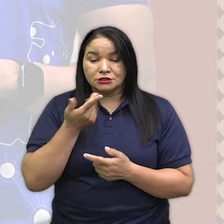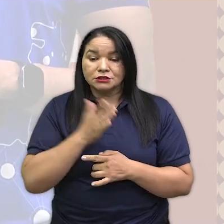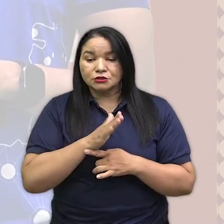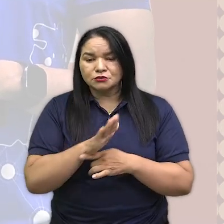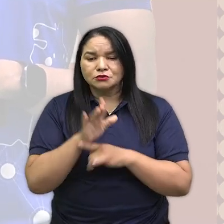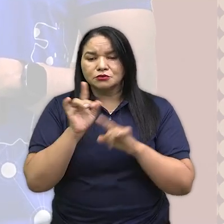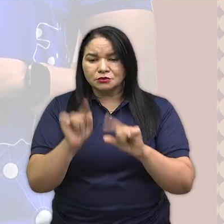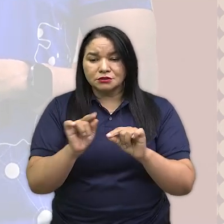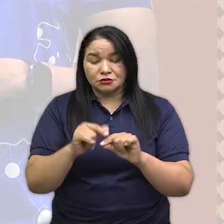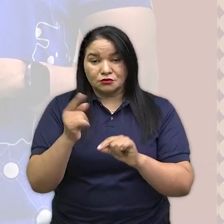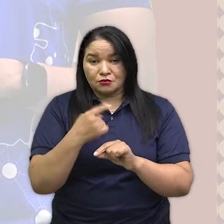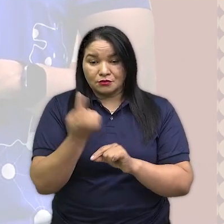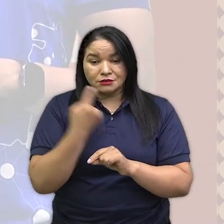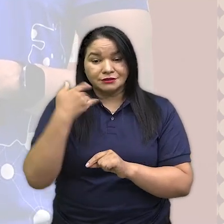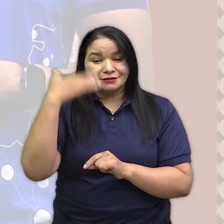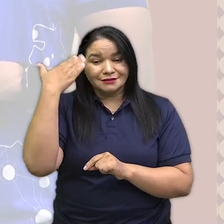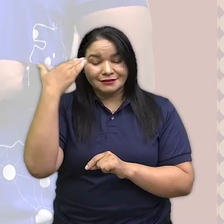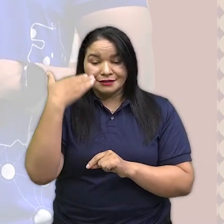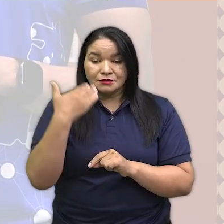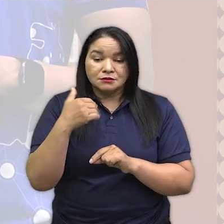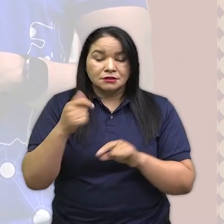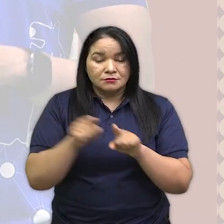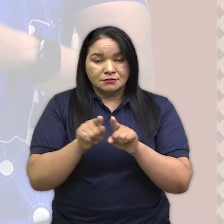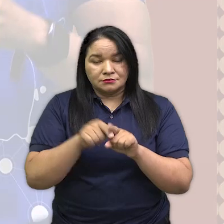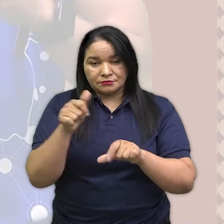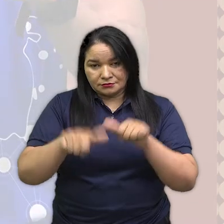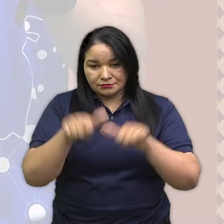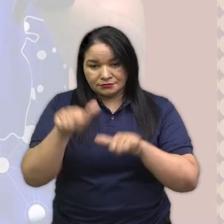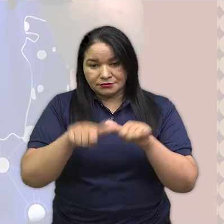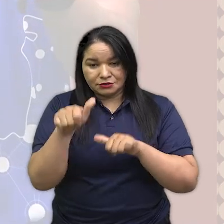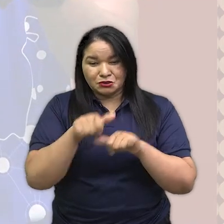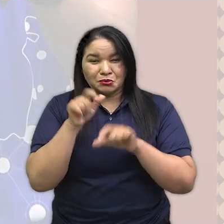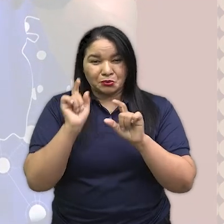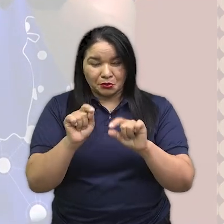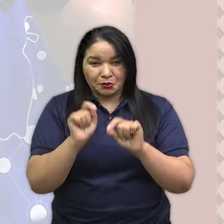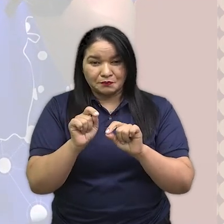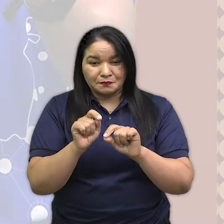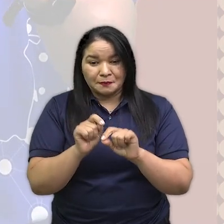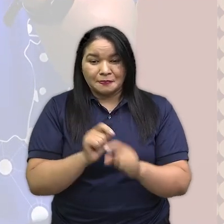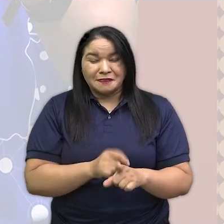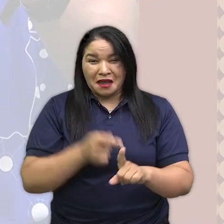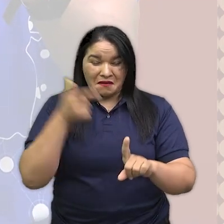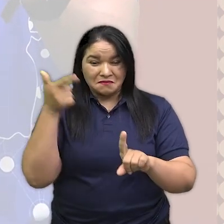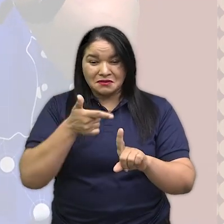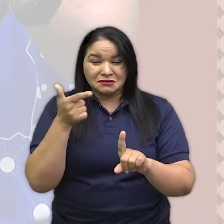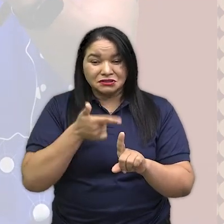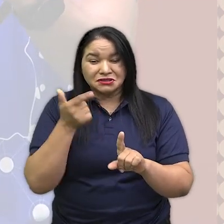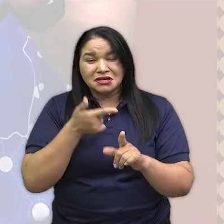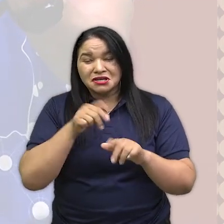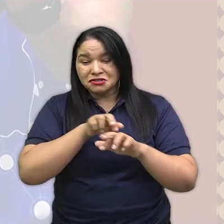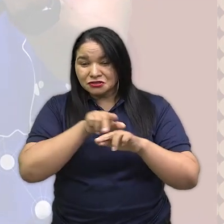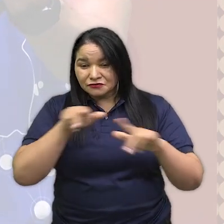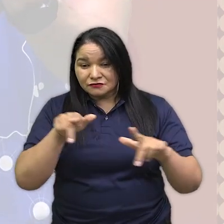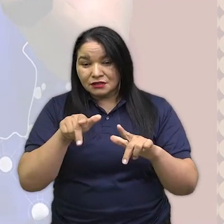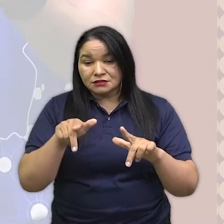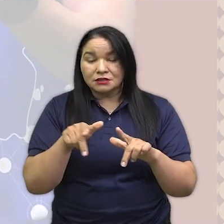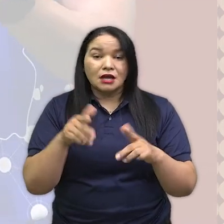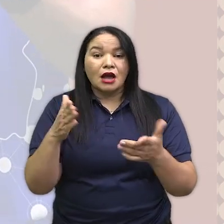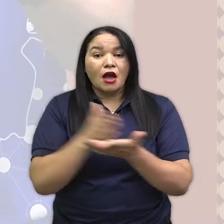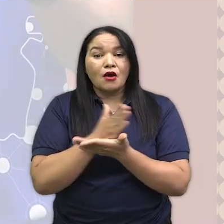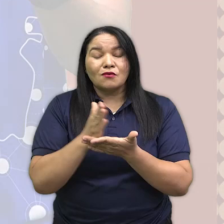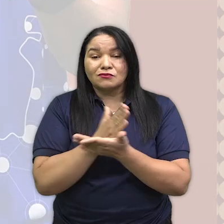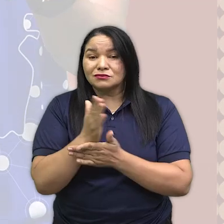gente entender melhor e analisar essas ameaças, as ameaças causadas, por algumas alianças ali que